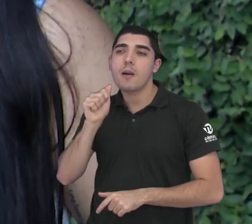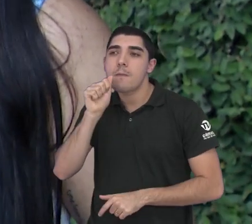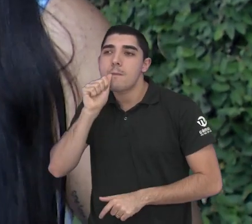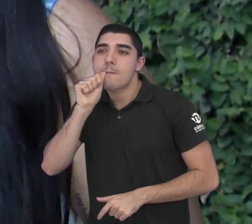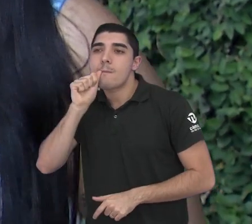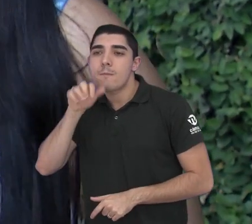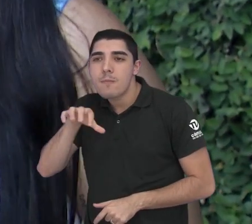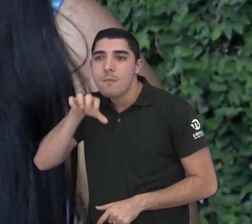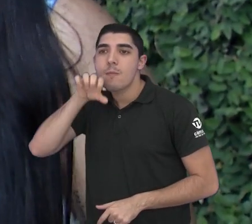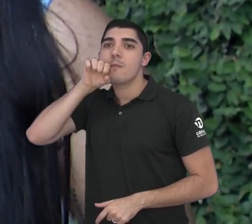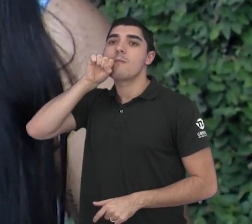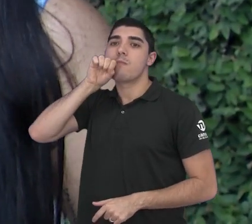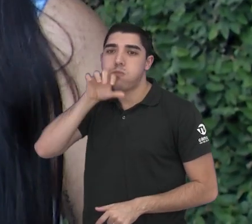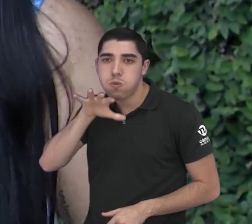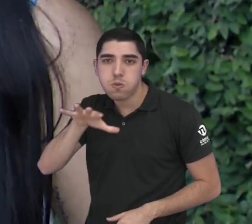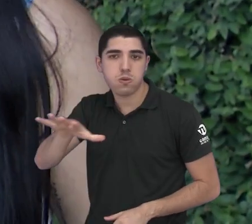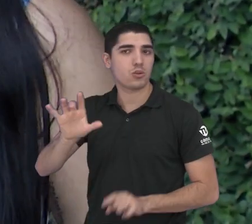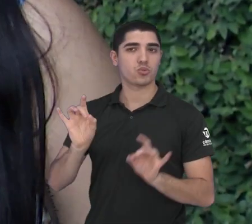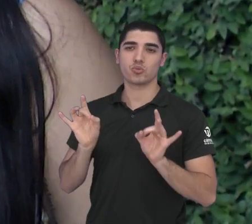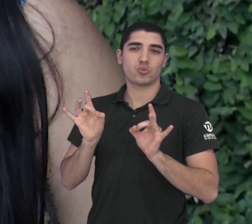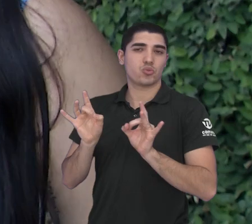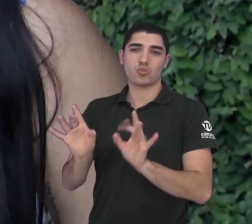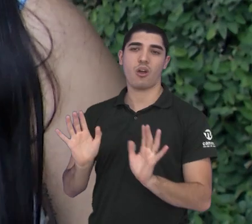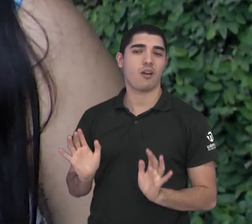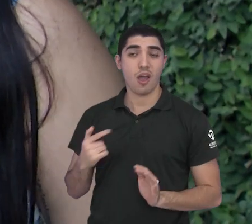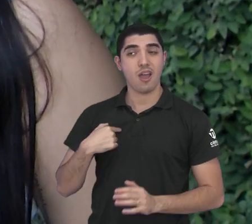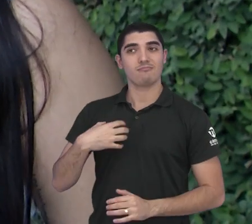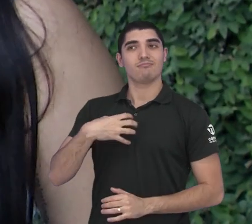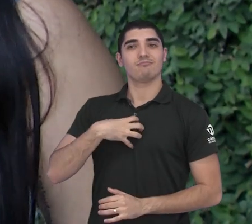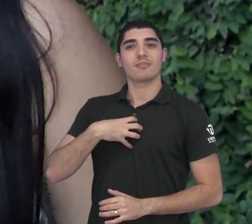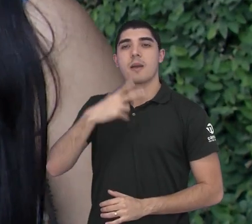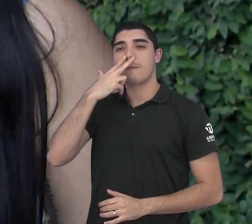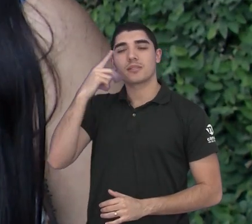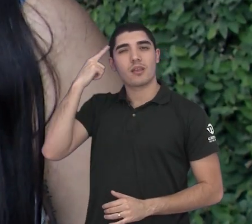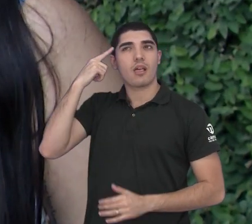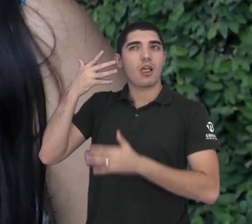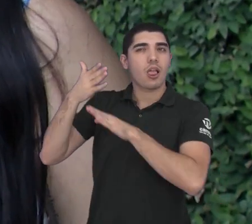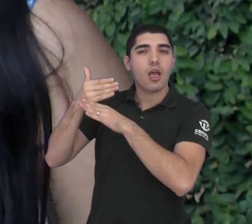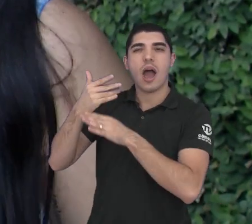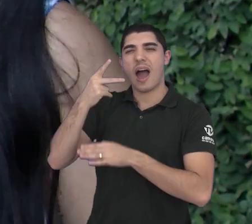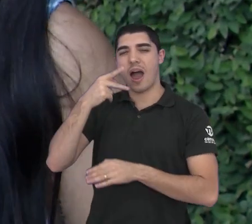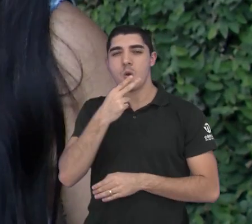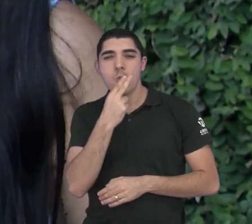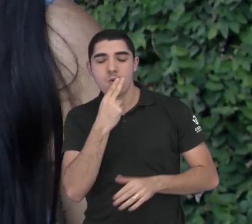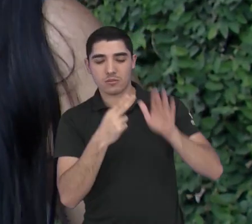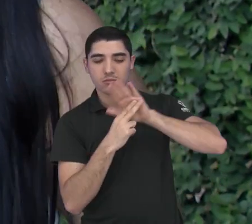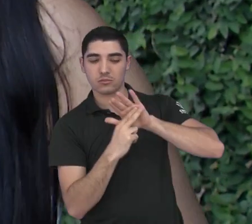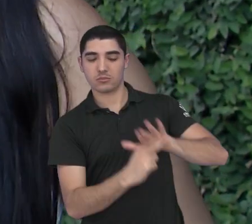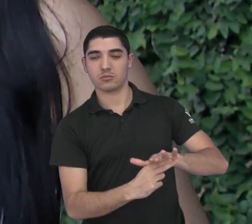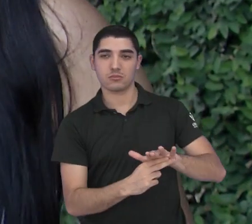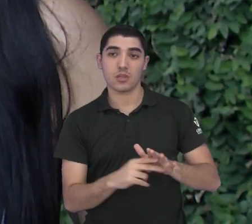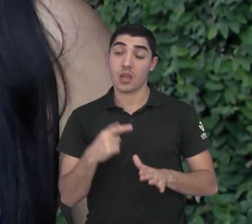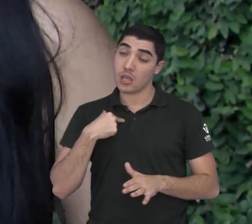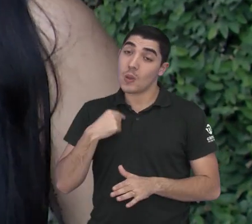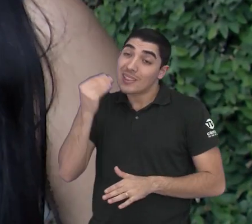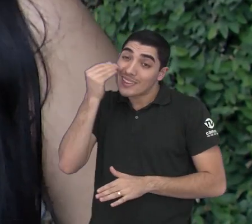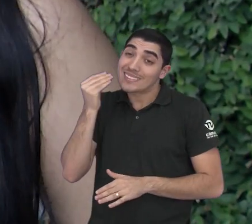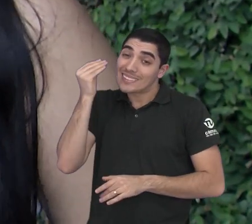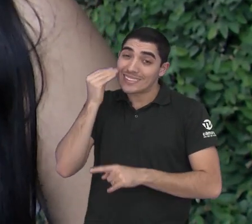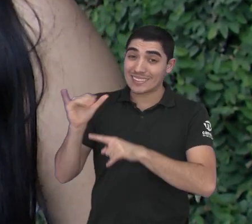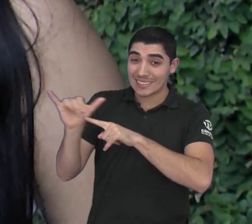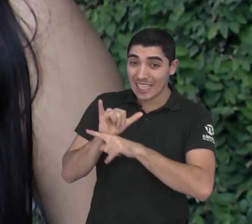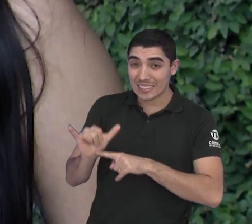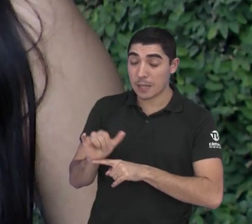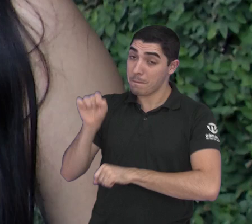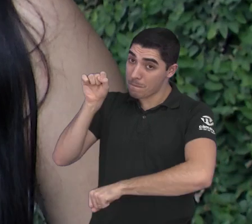só o ato mesmo, né, de você puxar, fazer a fumacinha, para mim acaba me distraindo, me fazendo esquecer do cigarro. Então, está sendo uma opção para